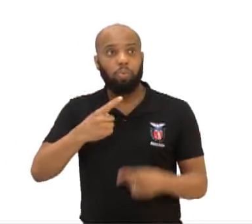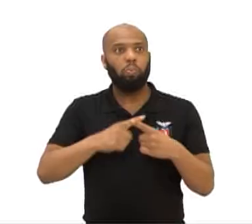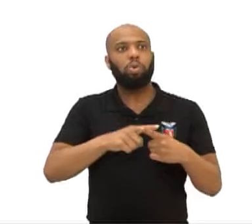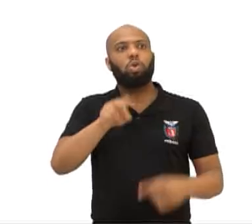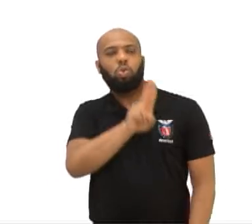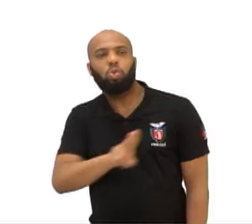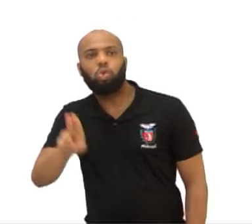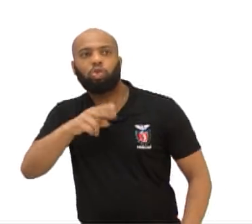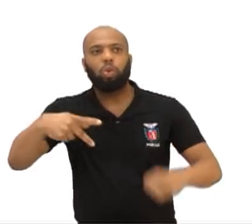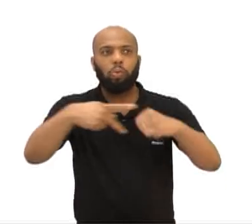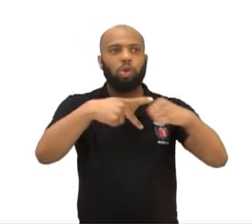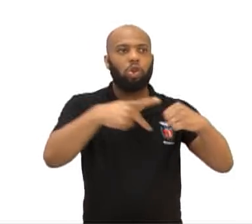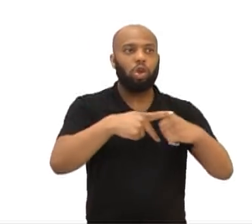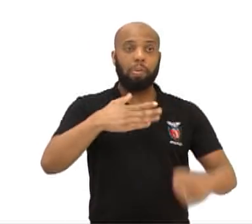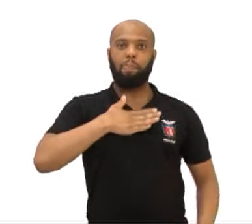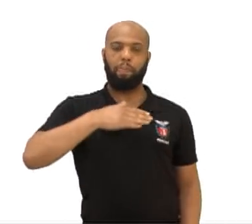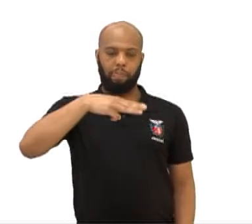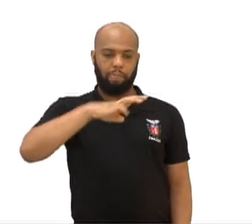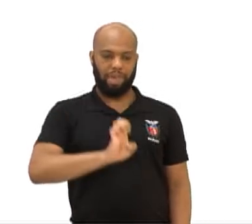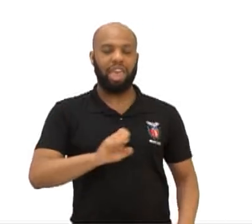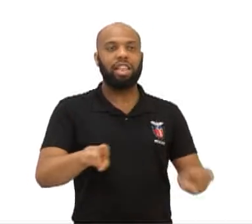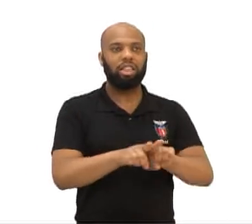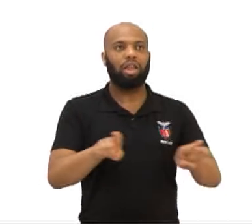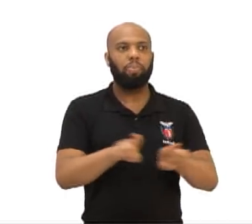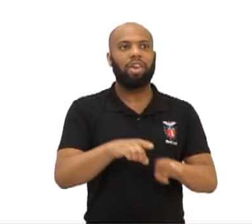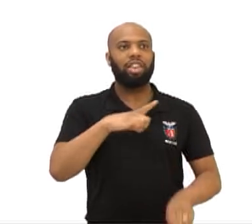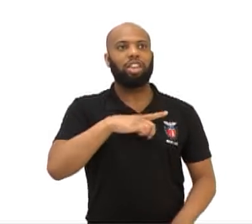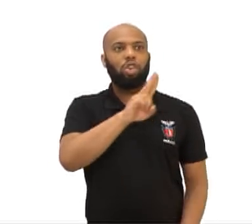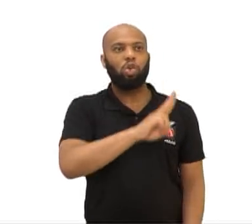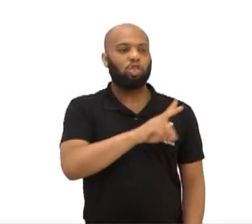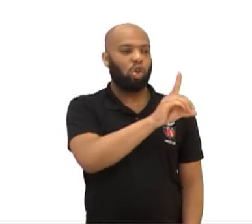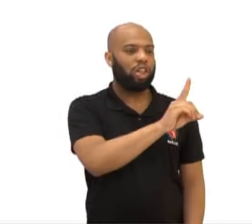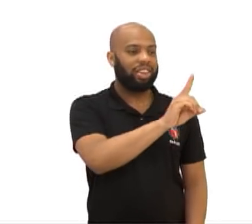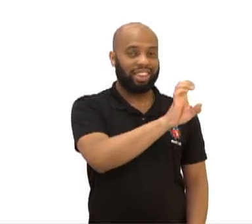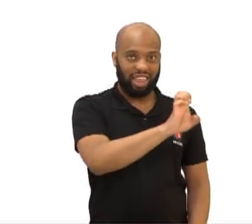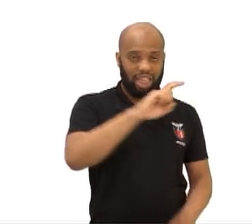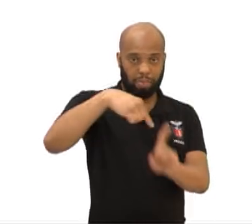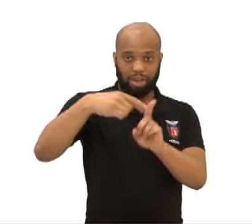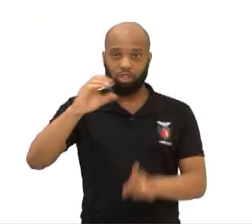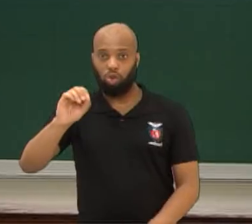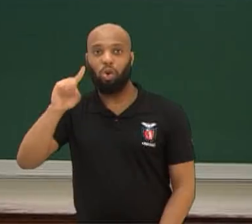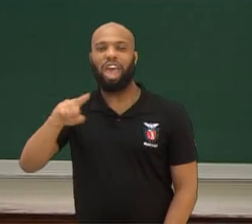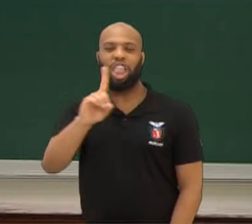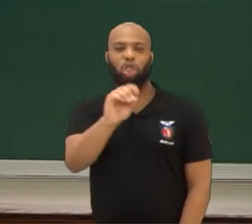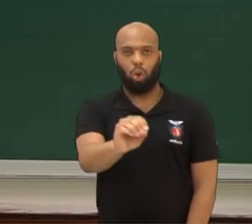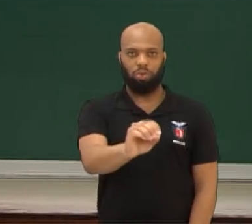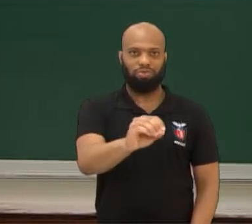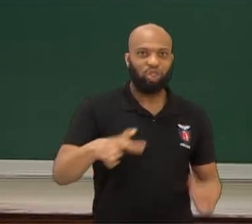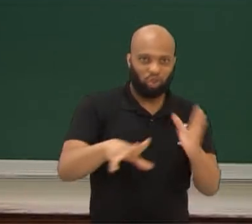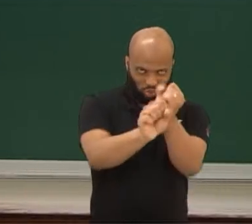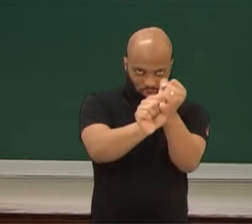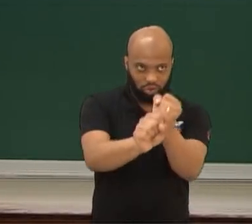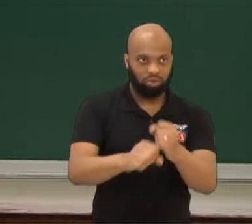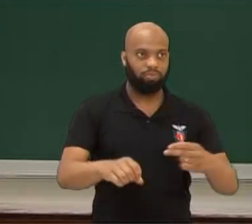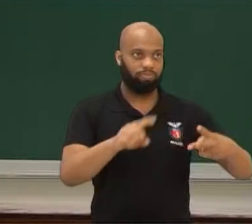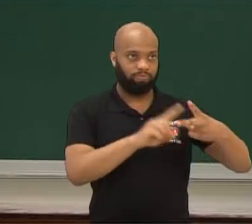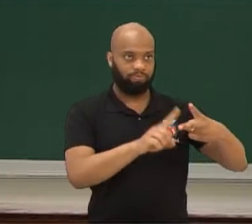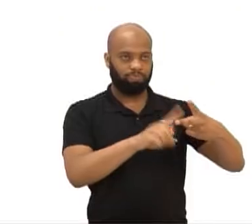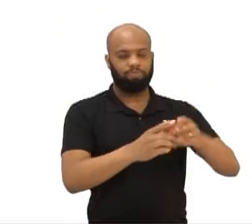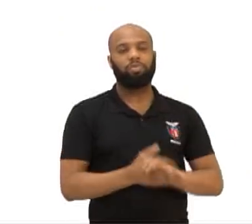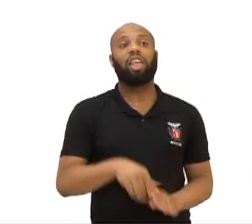utilizou o pronome me e a locução prepositiva de mais o que constitui a palavra do. Segunda